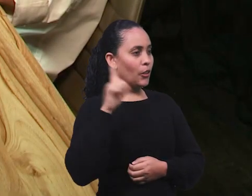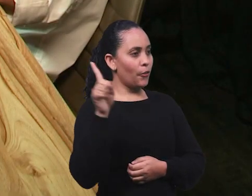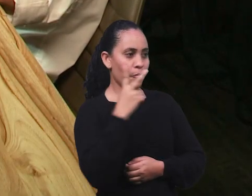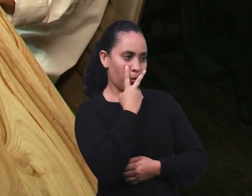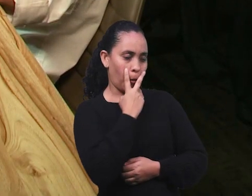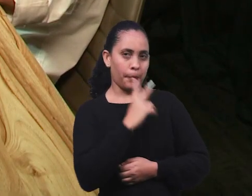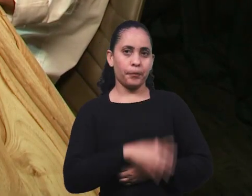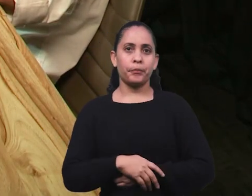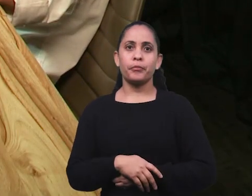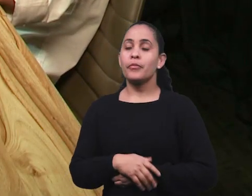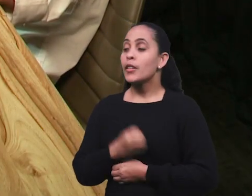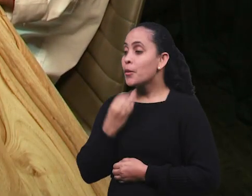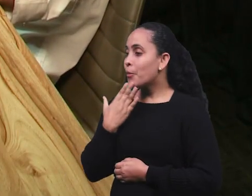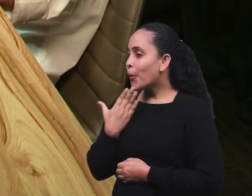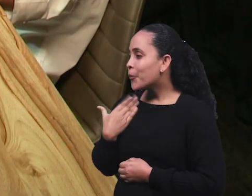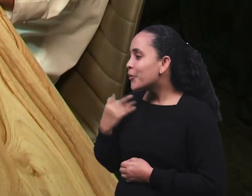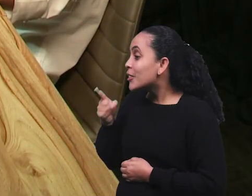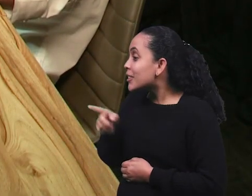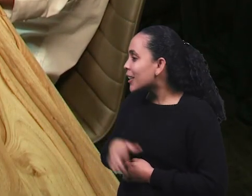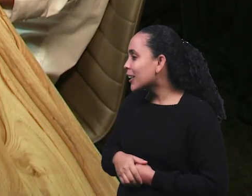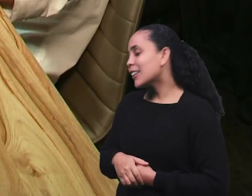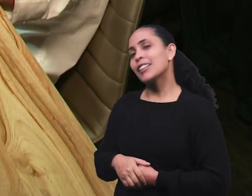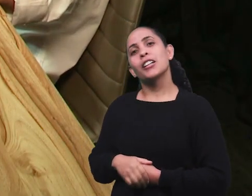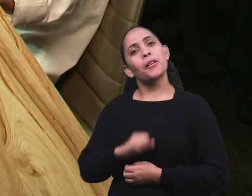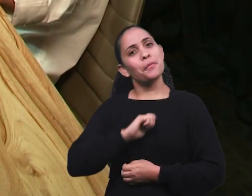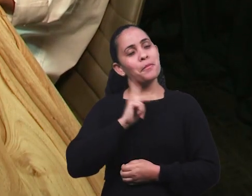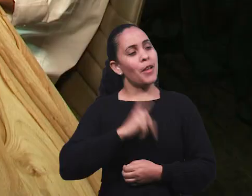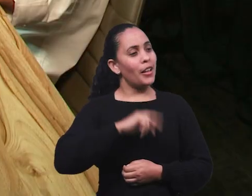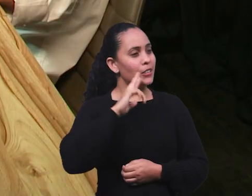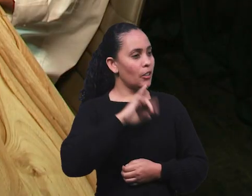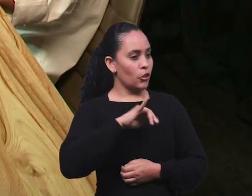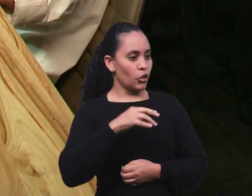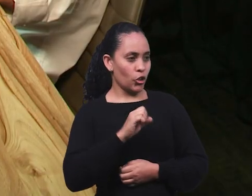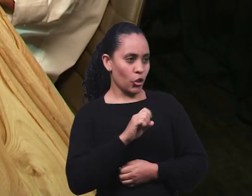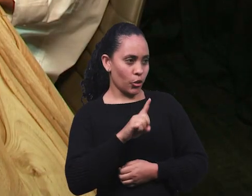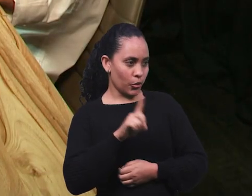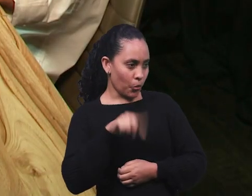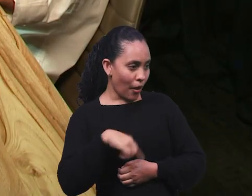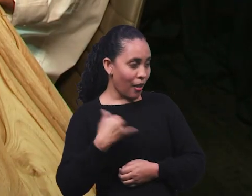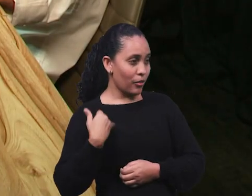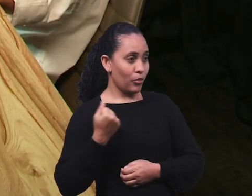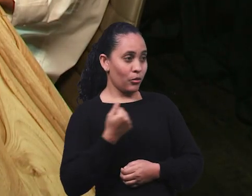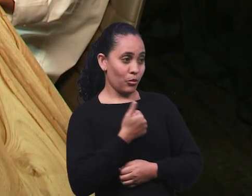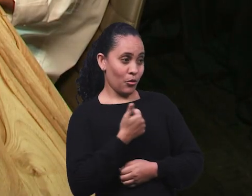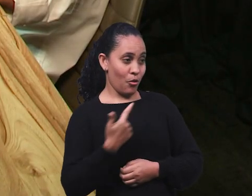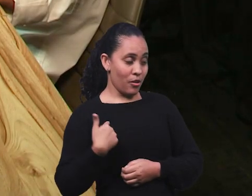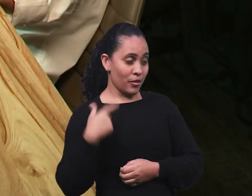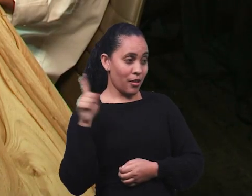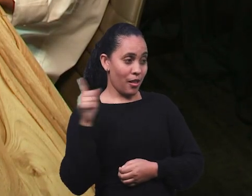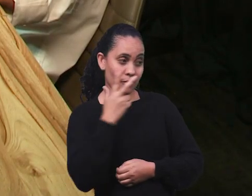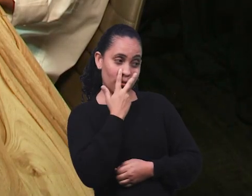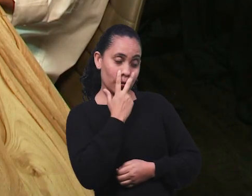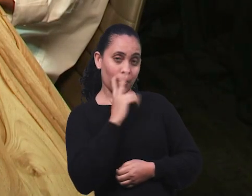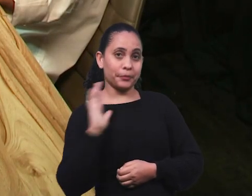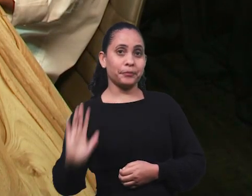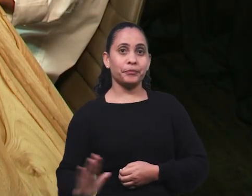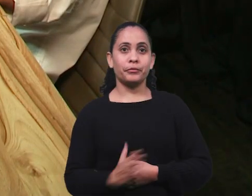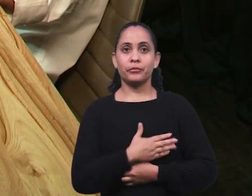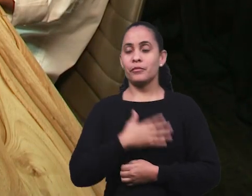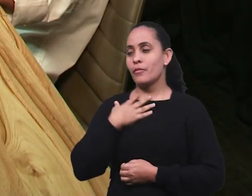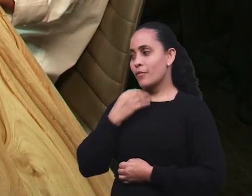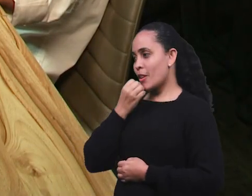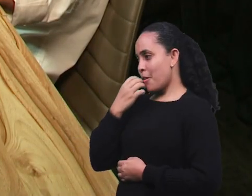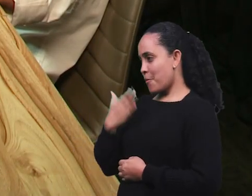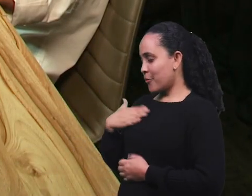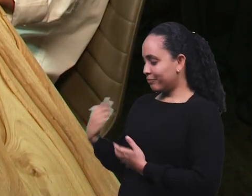Canto. Que bom. E você? Paz do Senhor, eu sou Josué, eu tenho 12 anos, eu sou da Igreja da Praia do Canto. Que bom